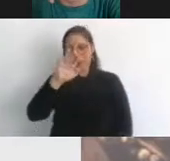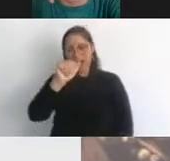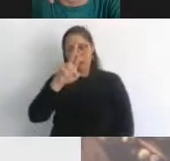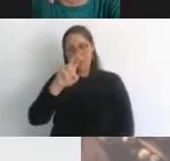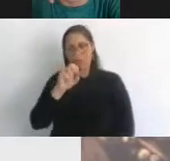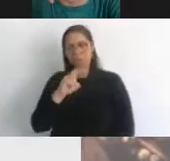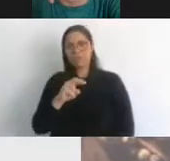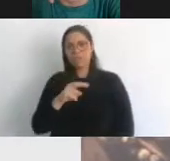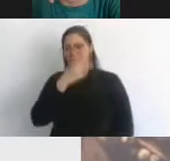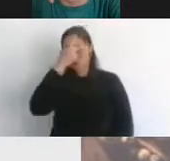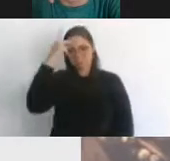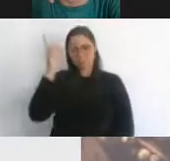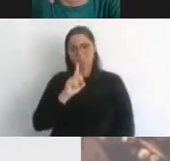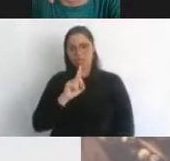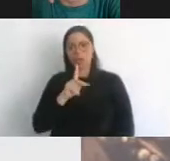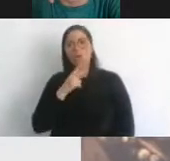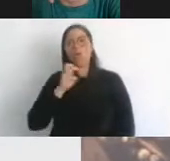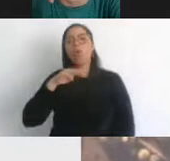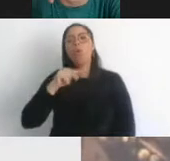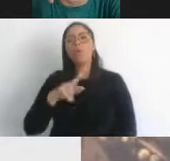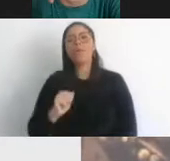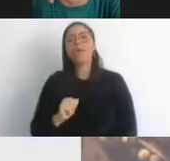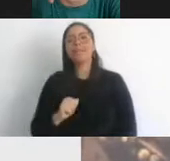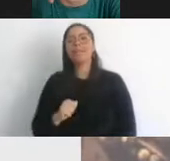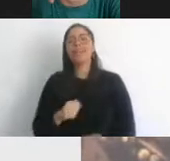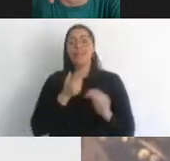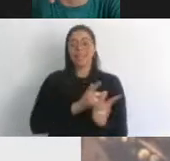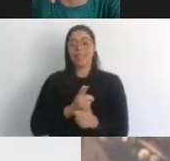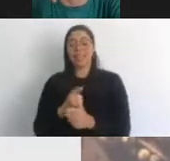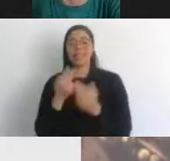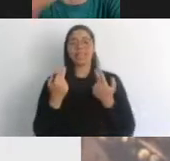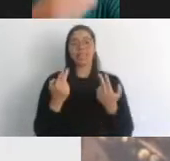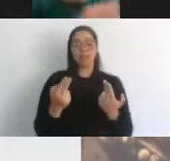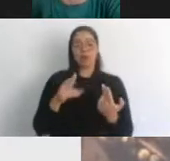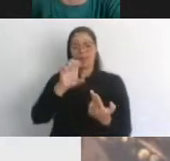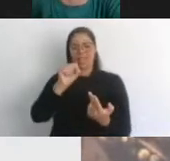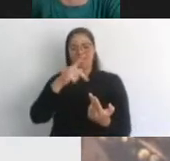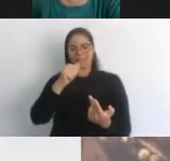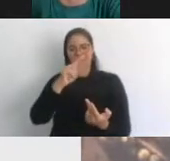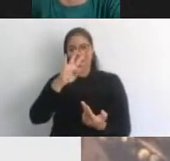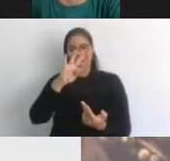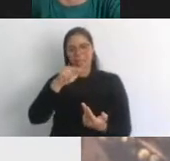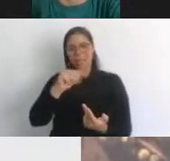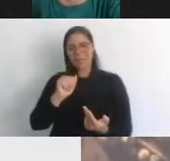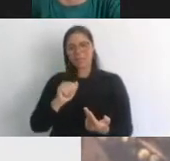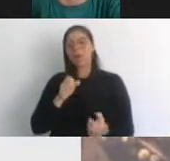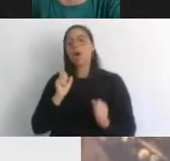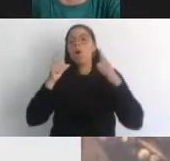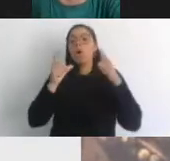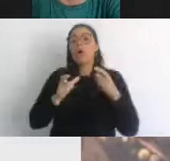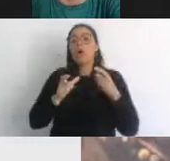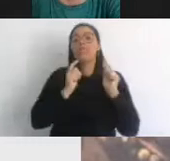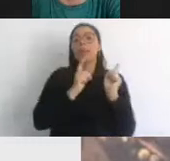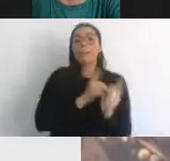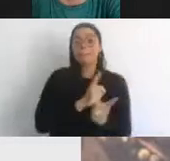mesma estrutura é a mesma estrutura de guerra espartana e onde matar não